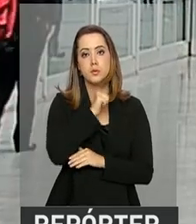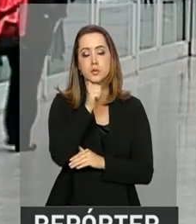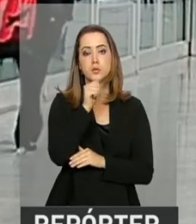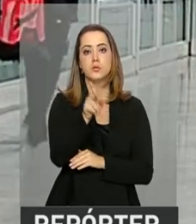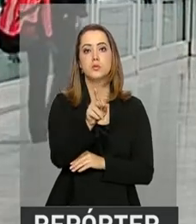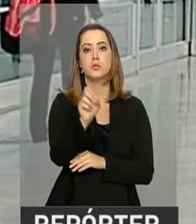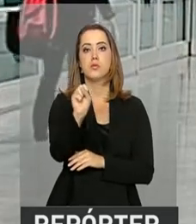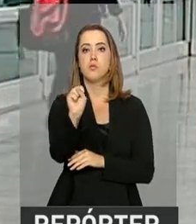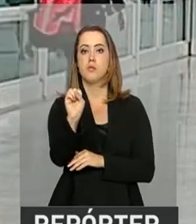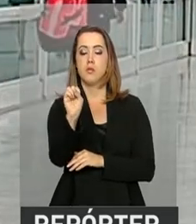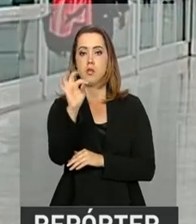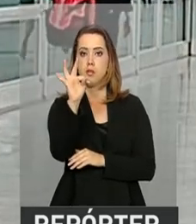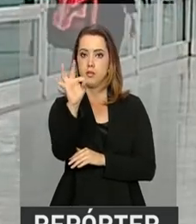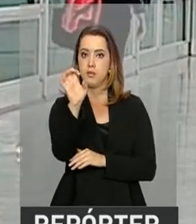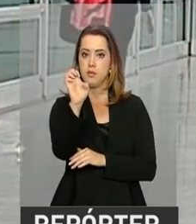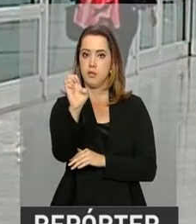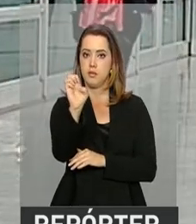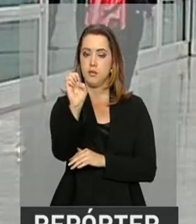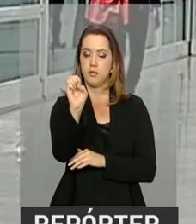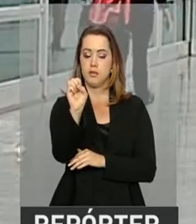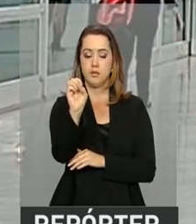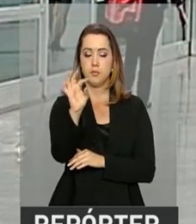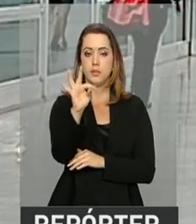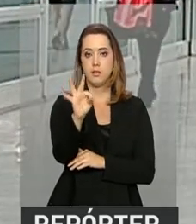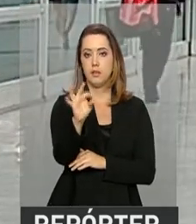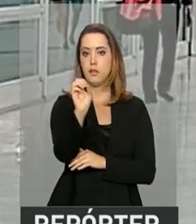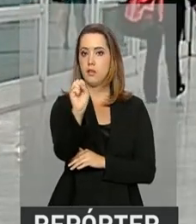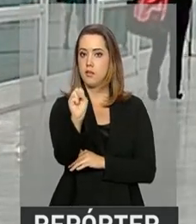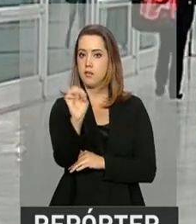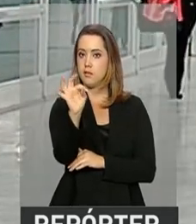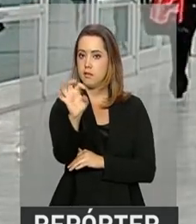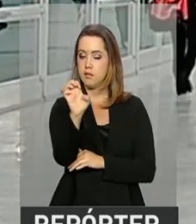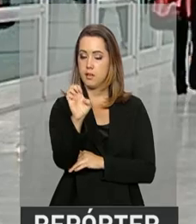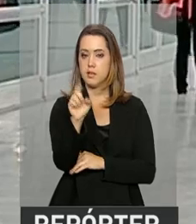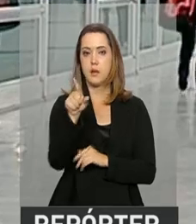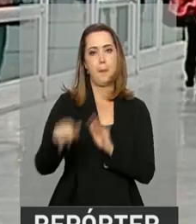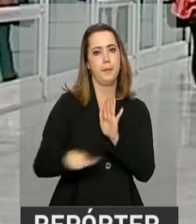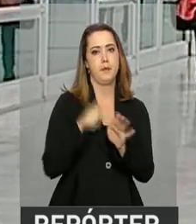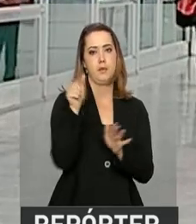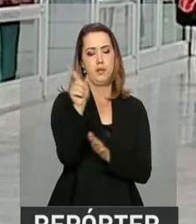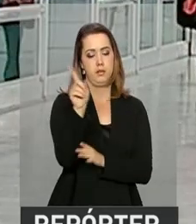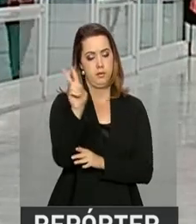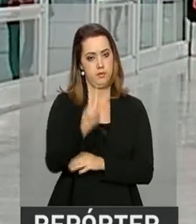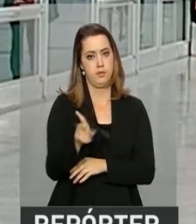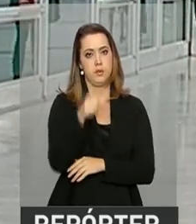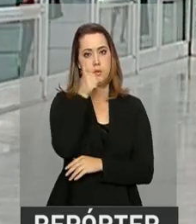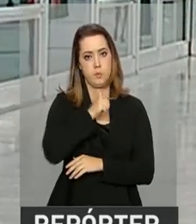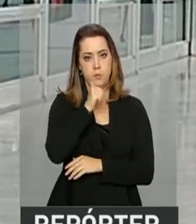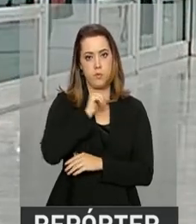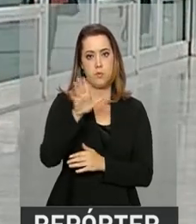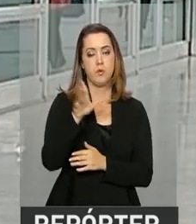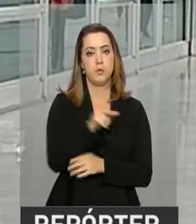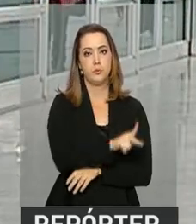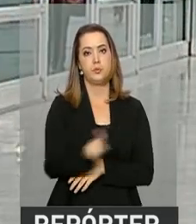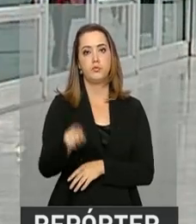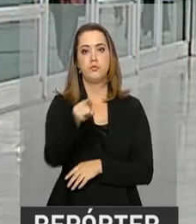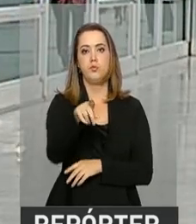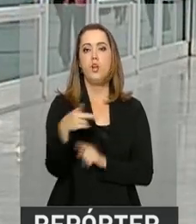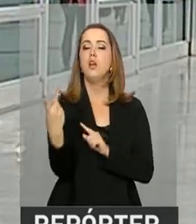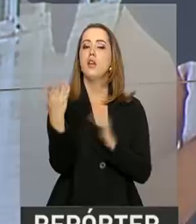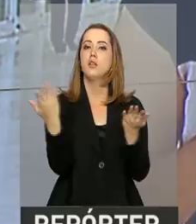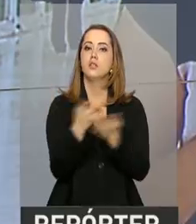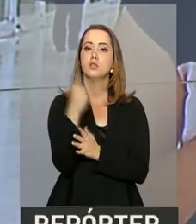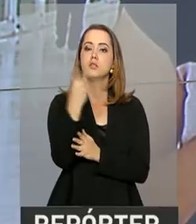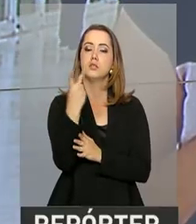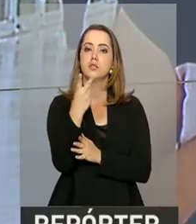Superior Eleitoral o TSE e é agora a segunda mulher a presidir o Supremo Tribunal Federal Voltamos com você José